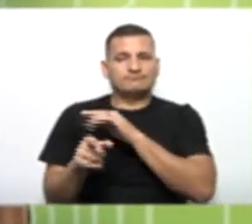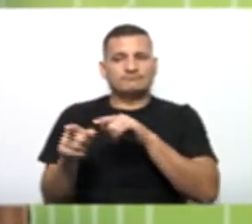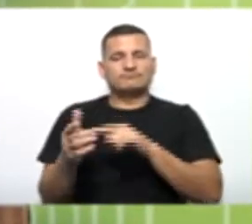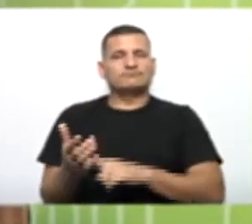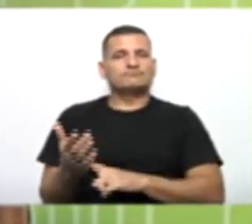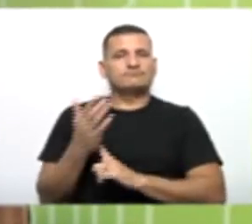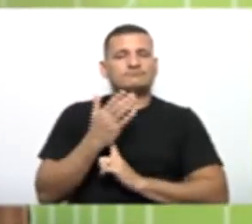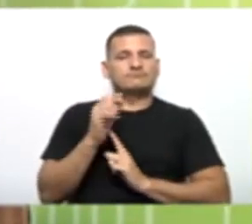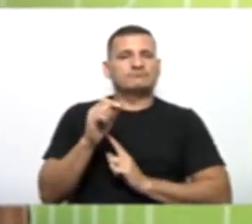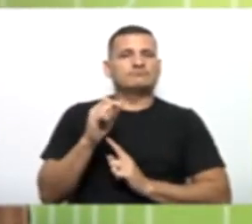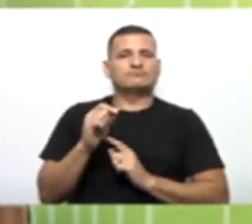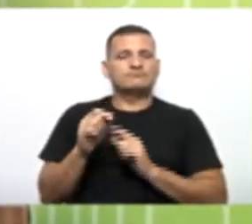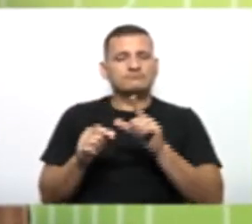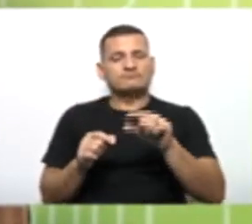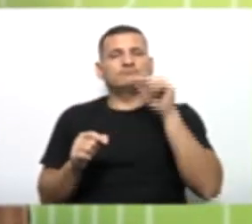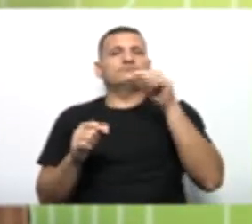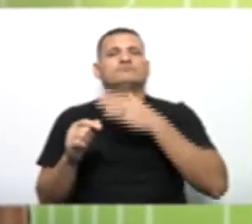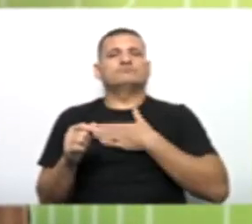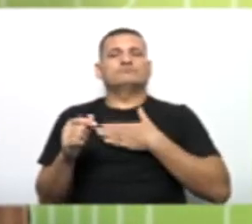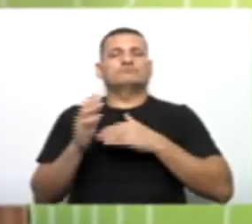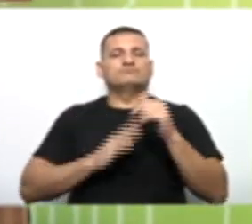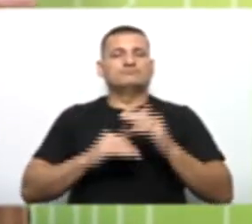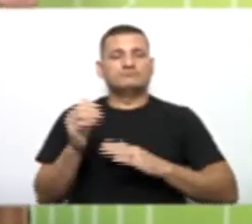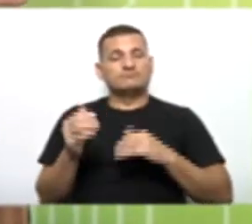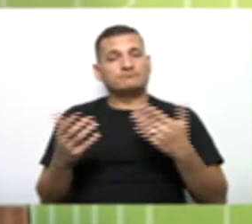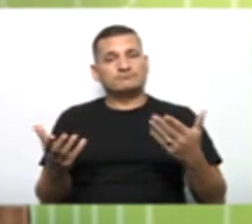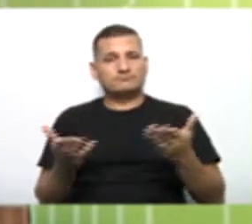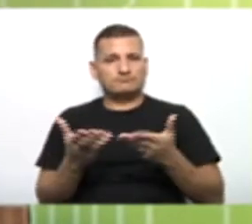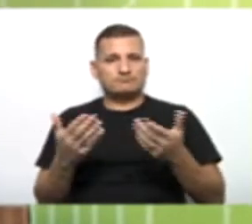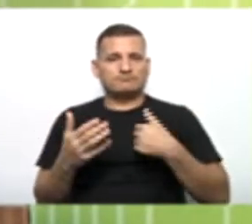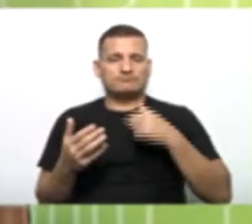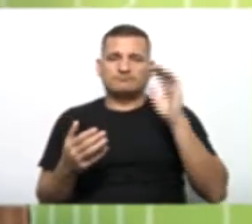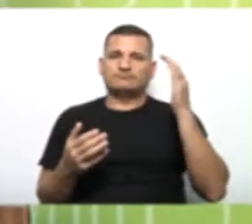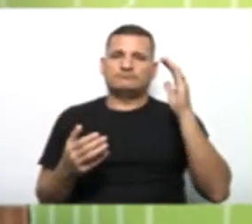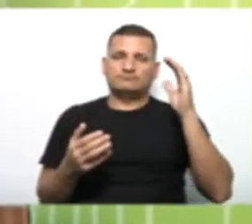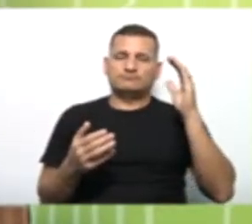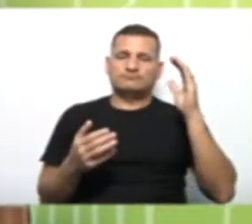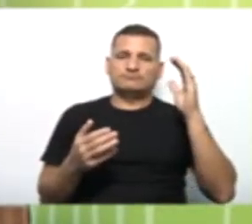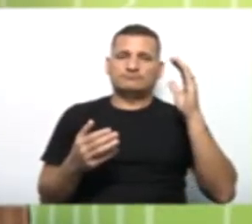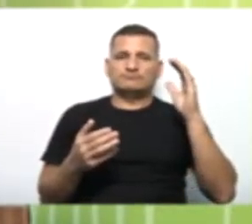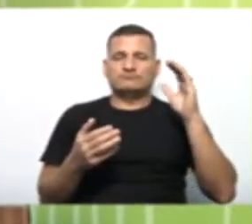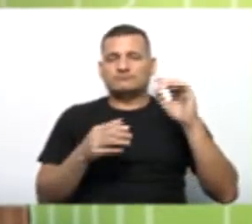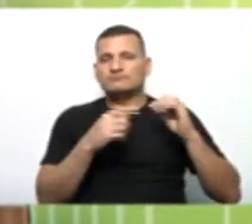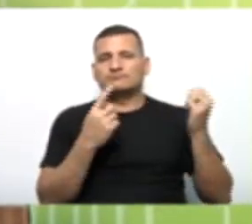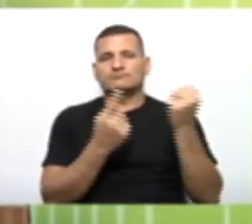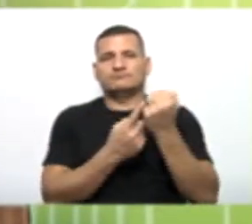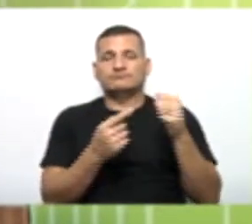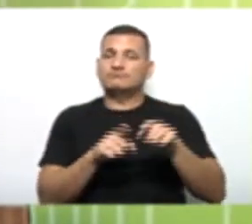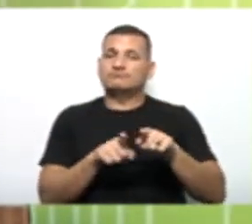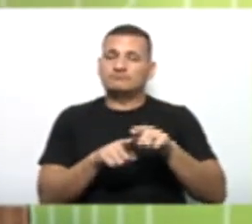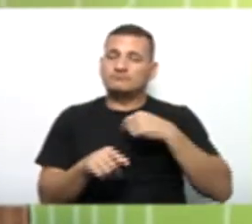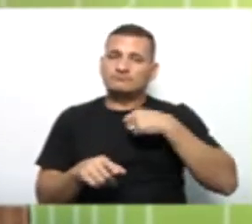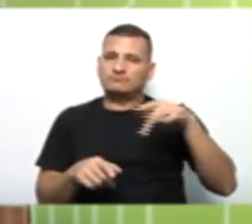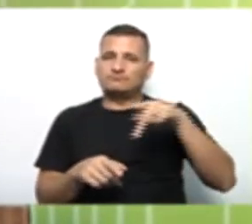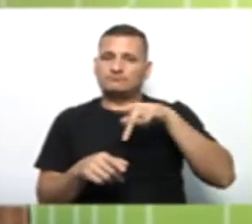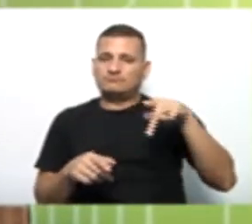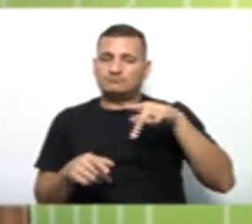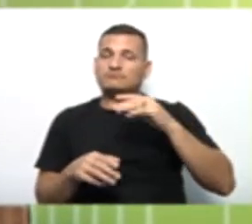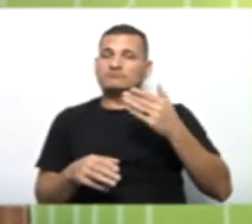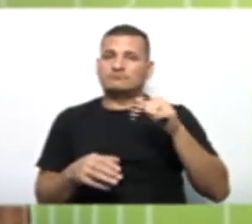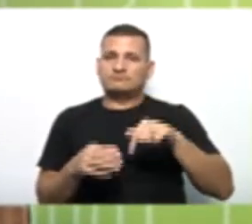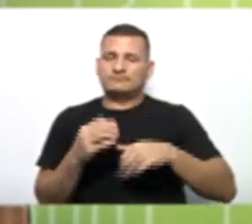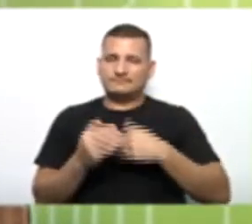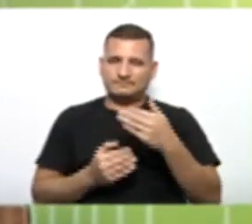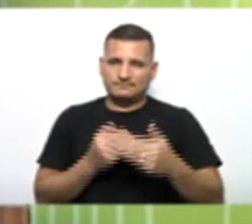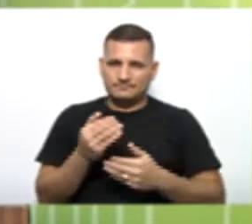ajudar a definir a minha profissão ele definiu a minha profissão eu sou cientista social e sua professor né então é evidente que esse processo é